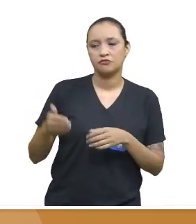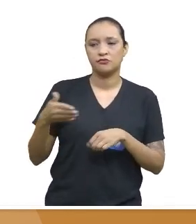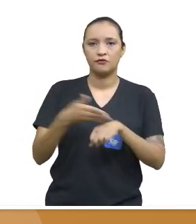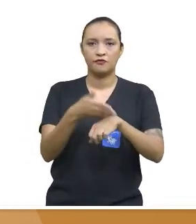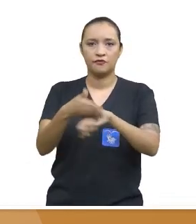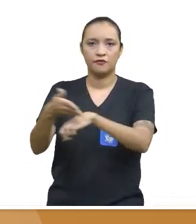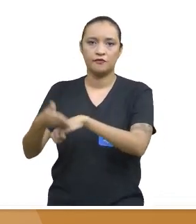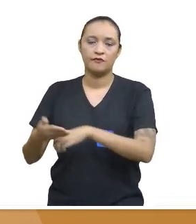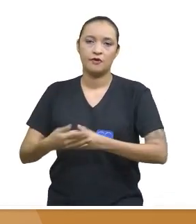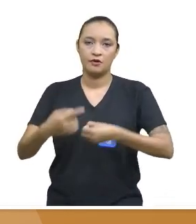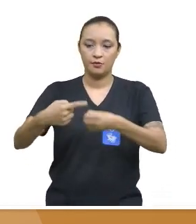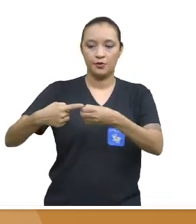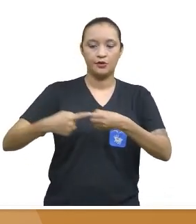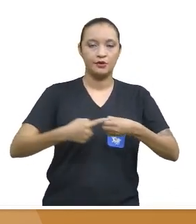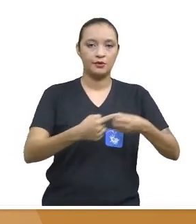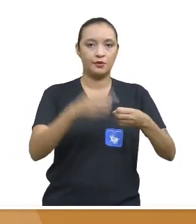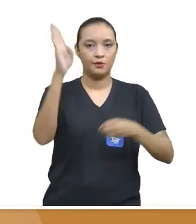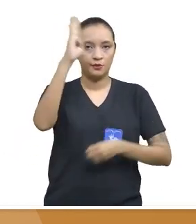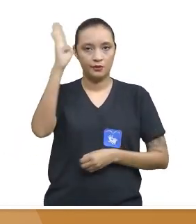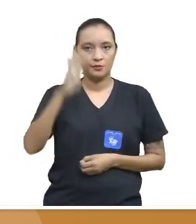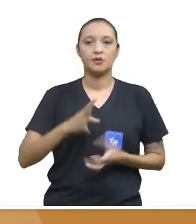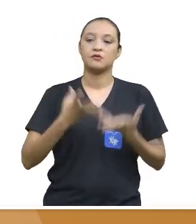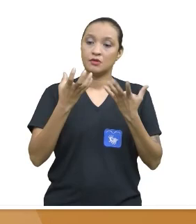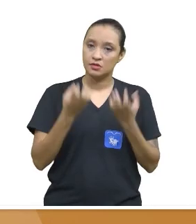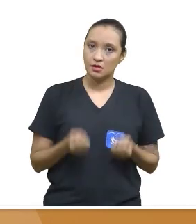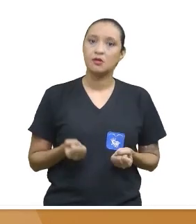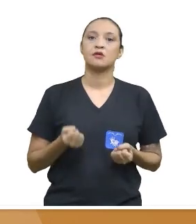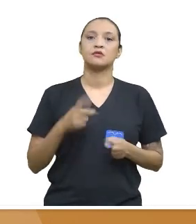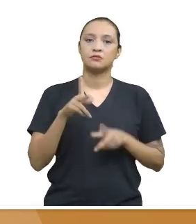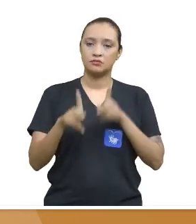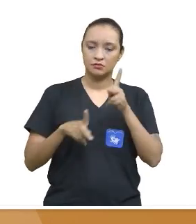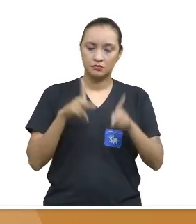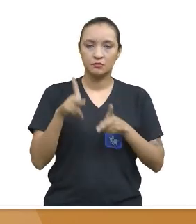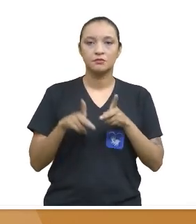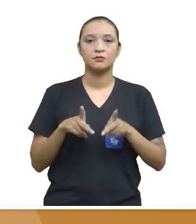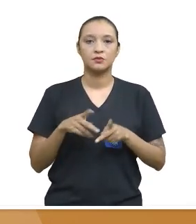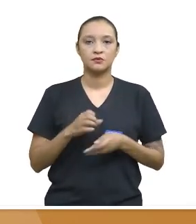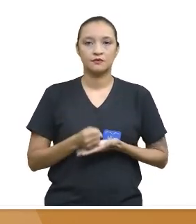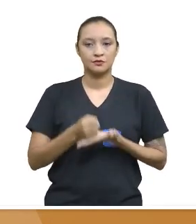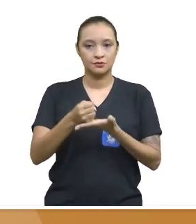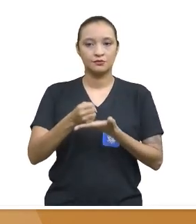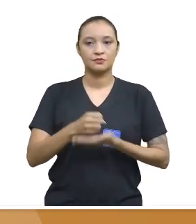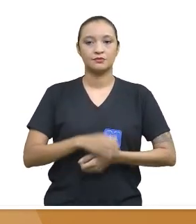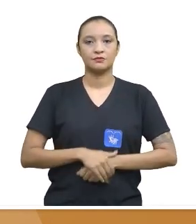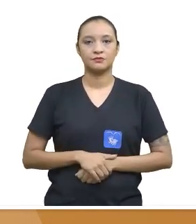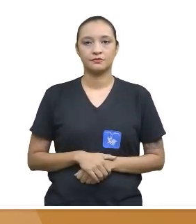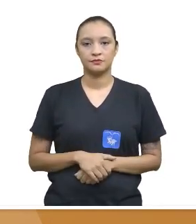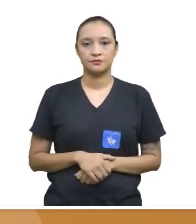são acolhidos, são salvos por muitas pessoas no interior, ok?